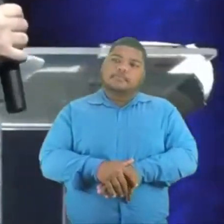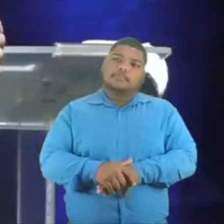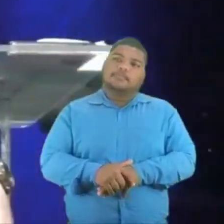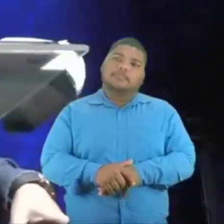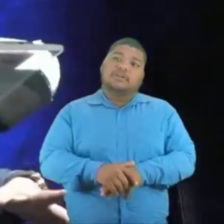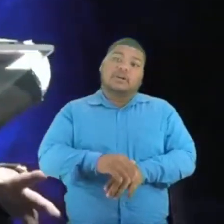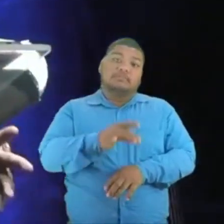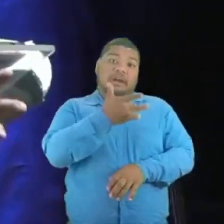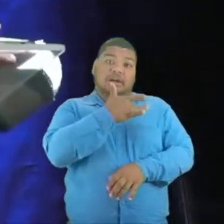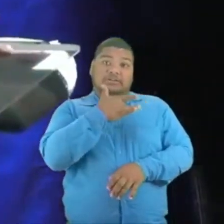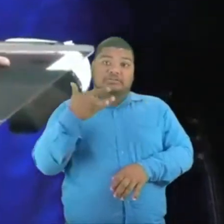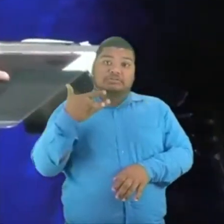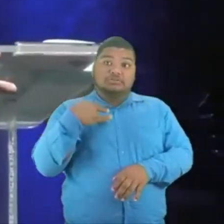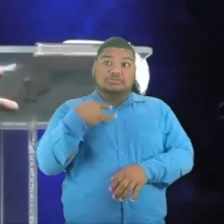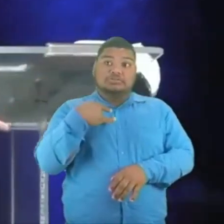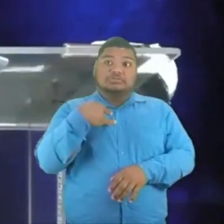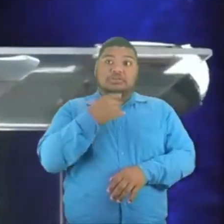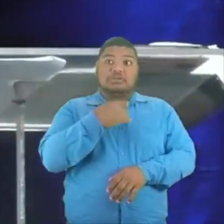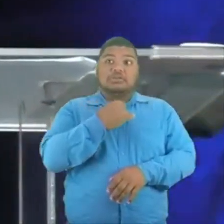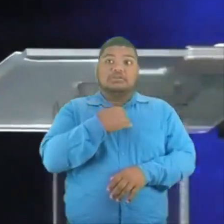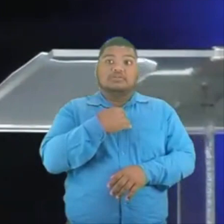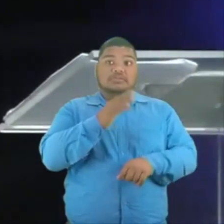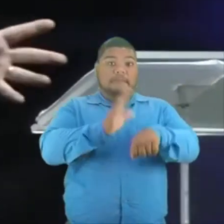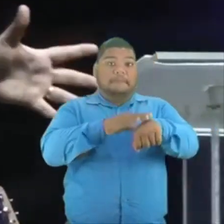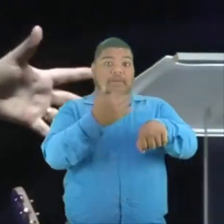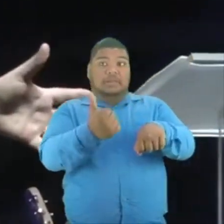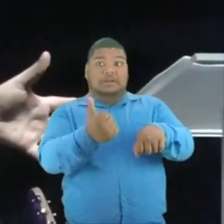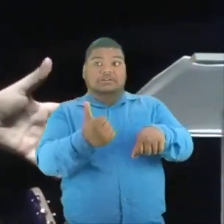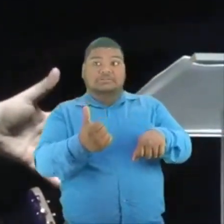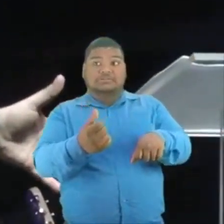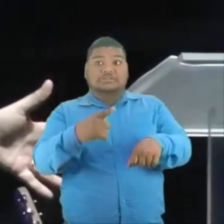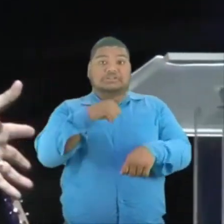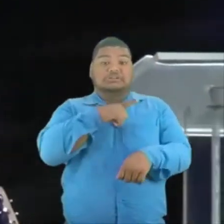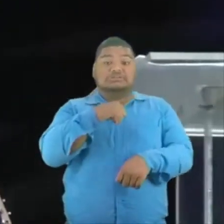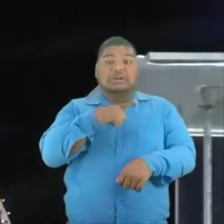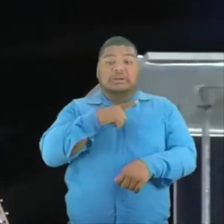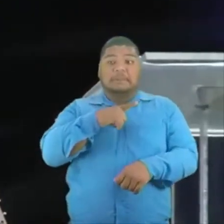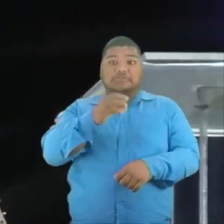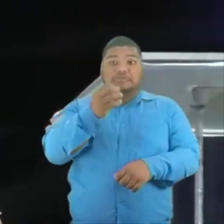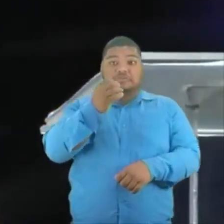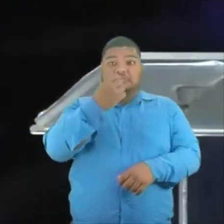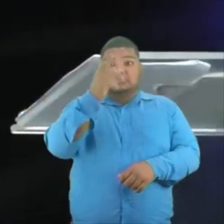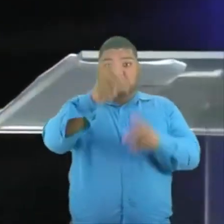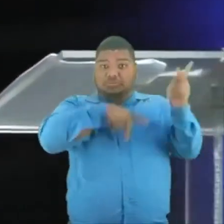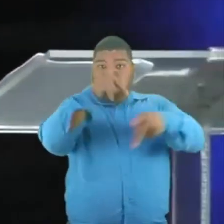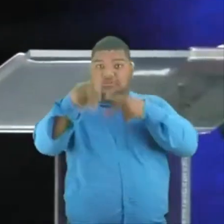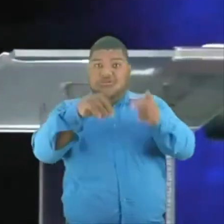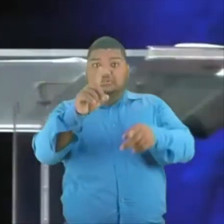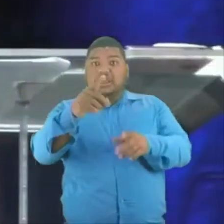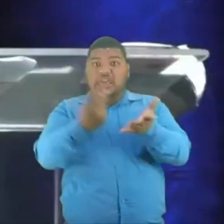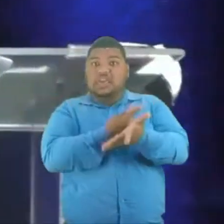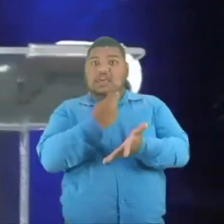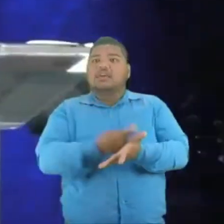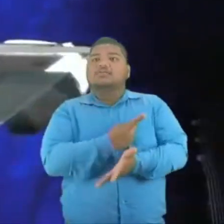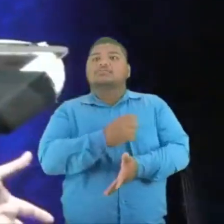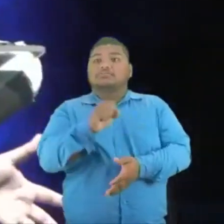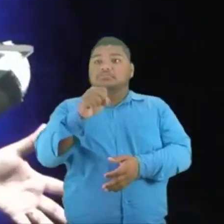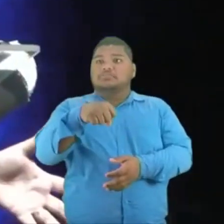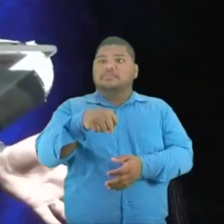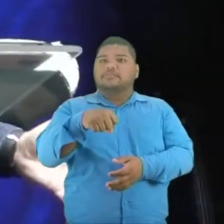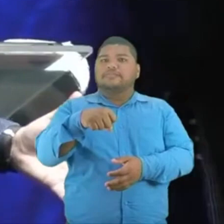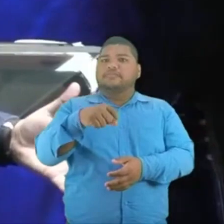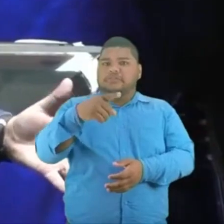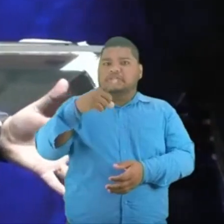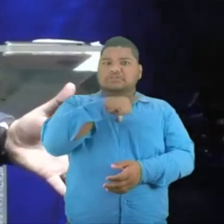Mas eu estou vindo para a igreja que é para me melhorar. Aí o senhor diz que lá na igreja só tem pessoas imperfeitas. É, meu irmão. Tem algum perfeito